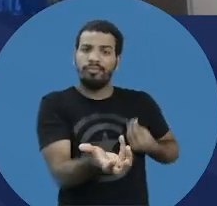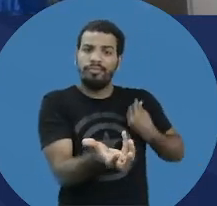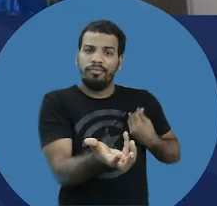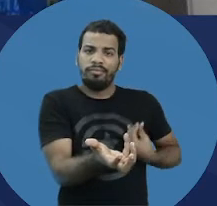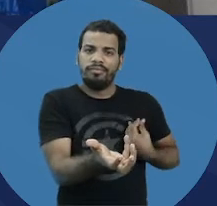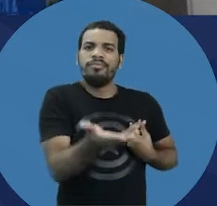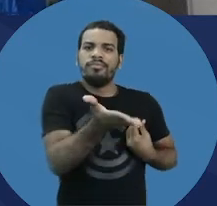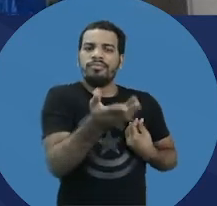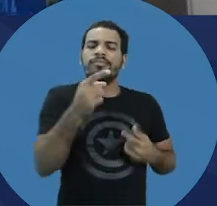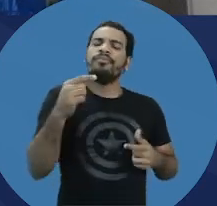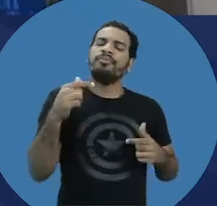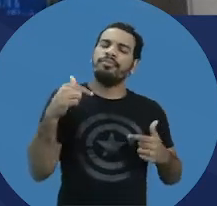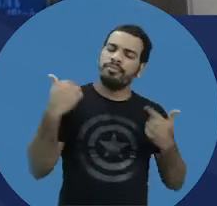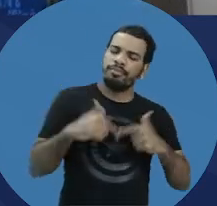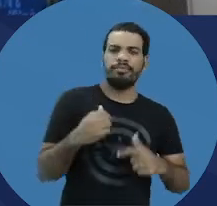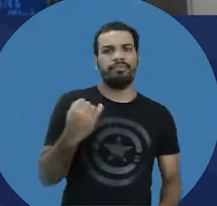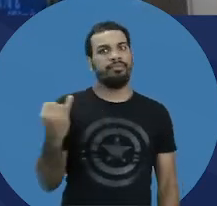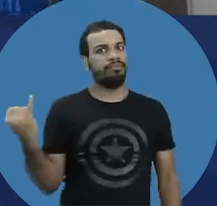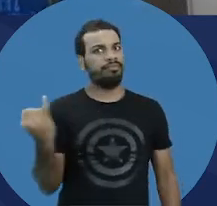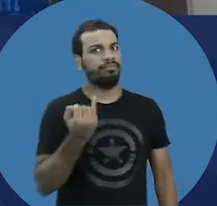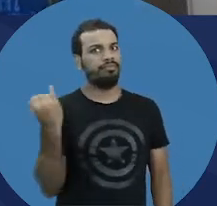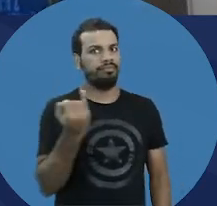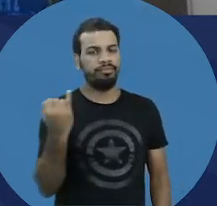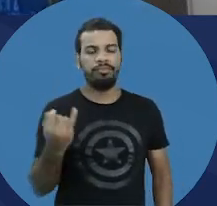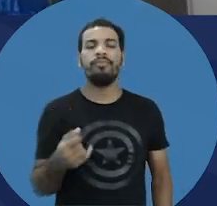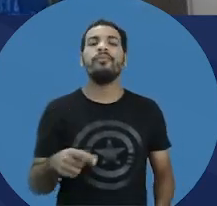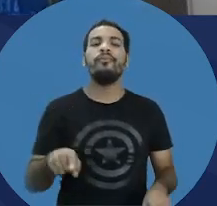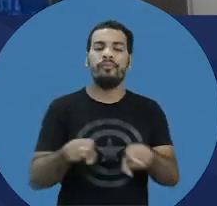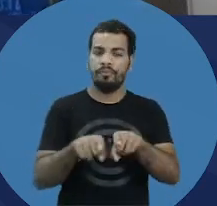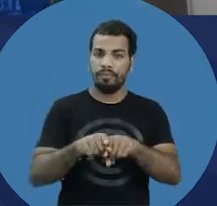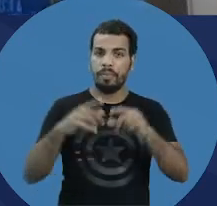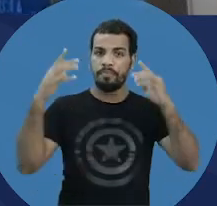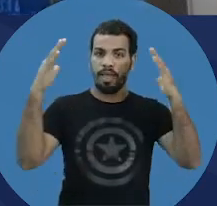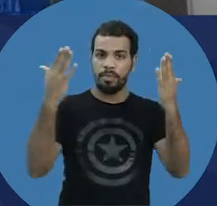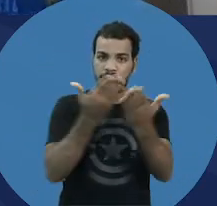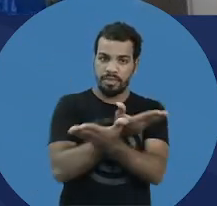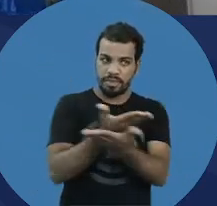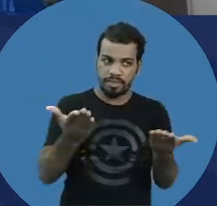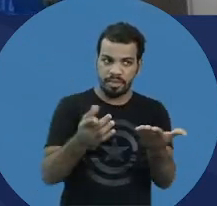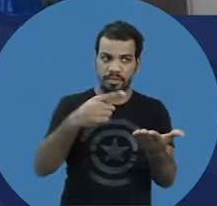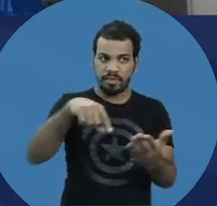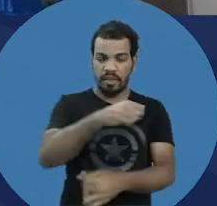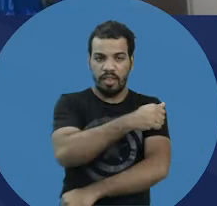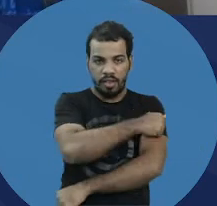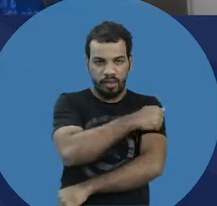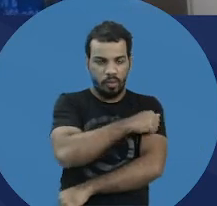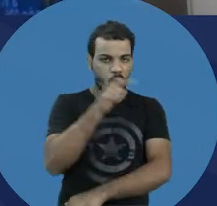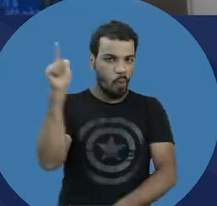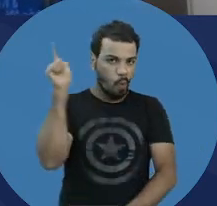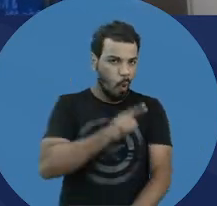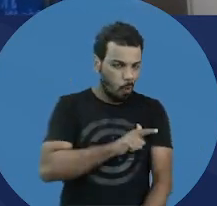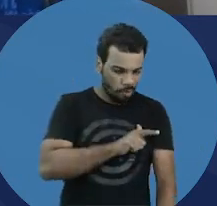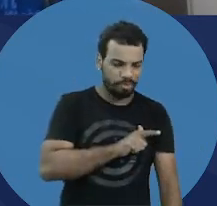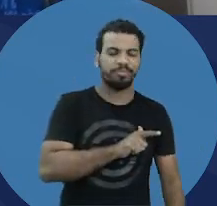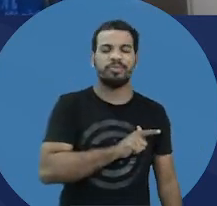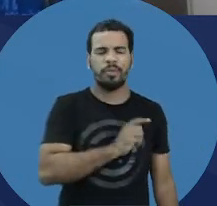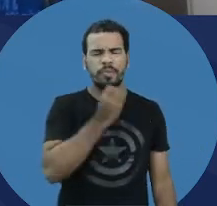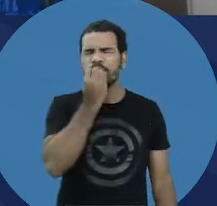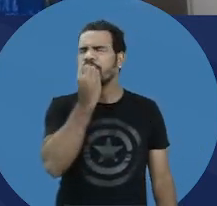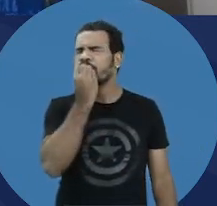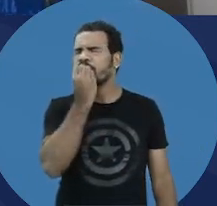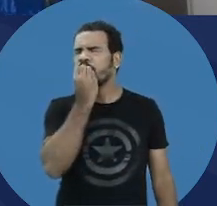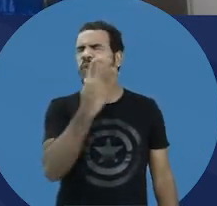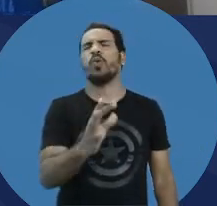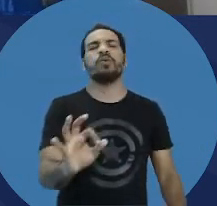muita relevância e parabenizo a senhora e seus estudantes por essa conquista muito significativa no